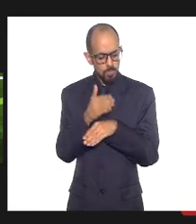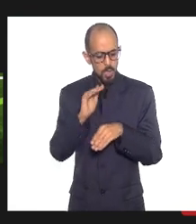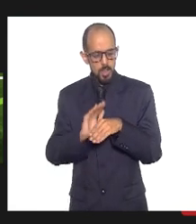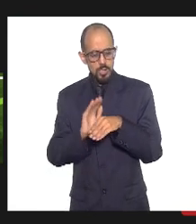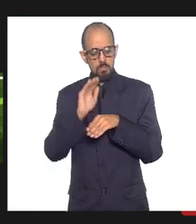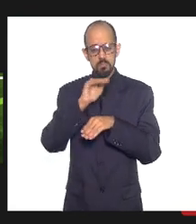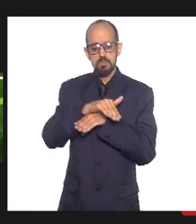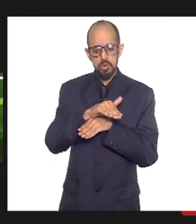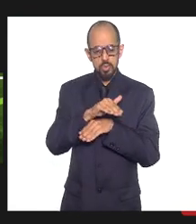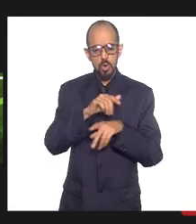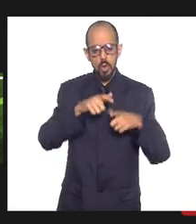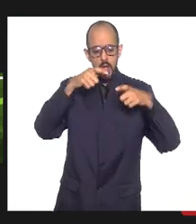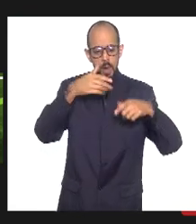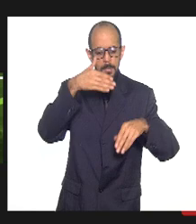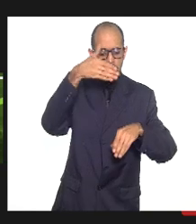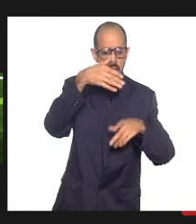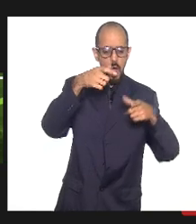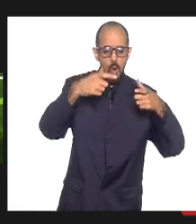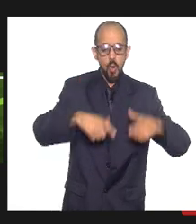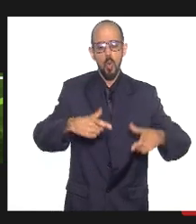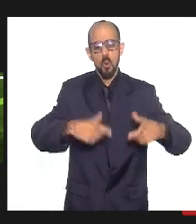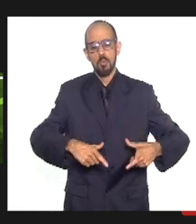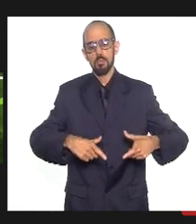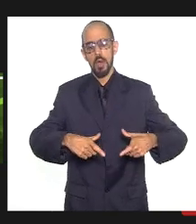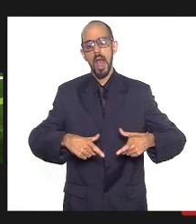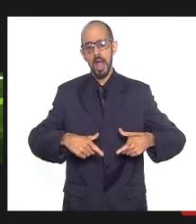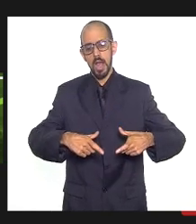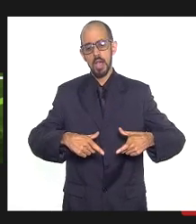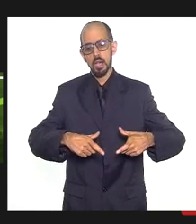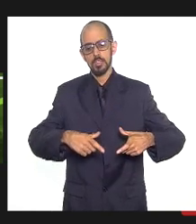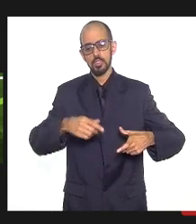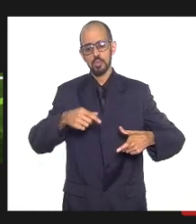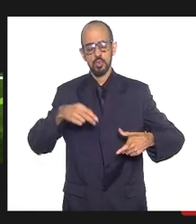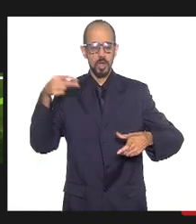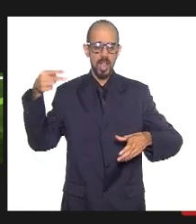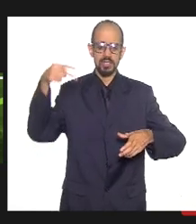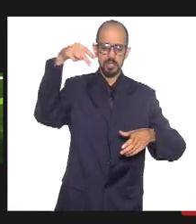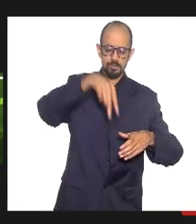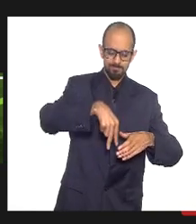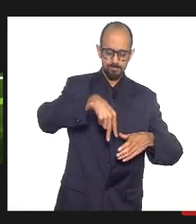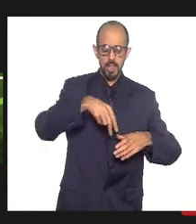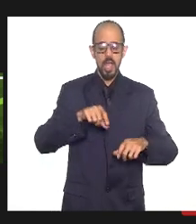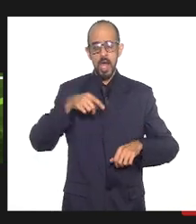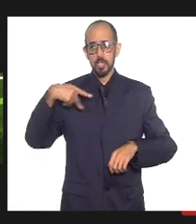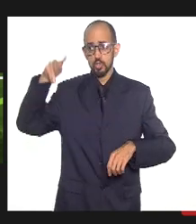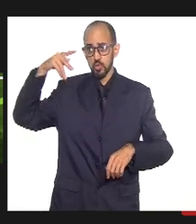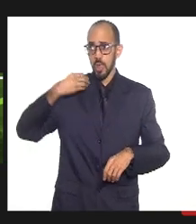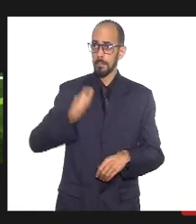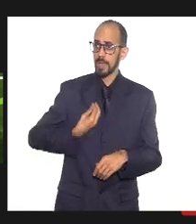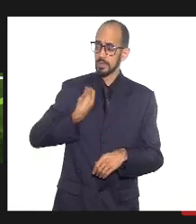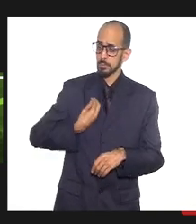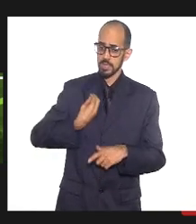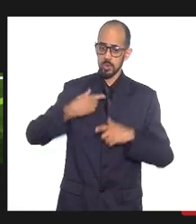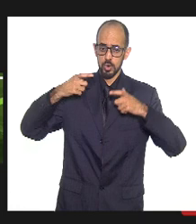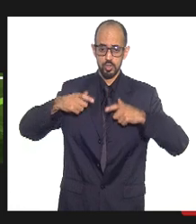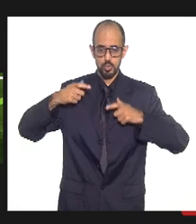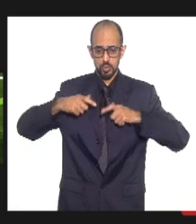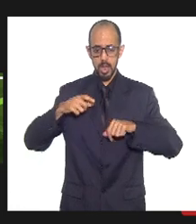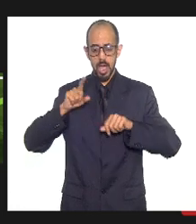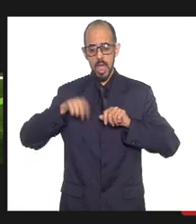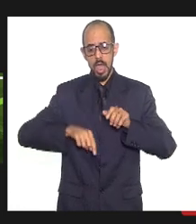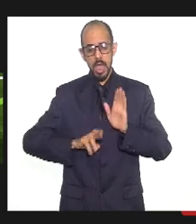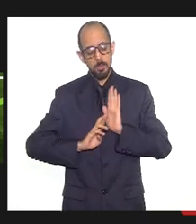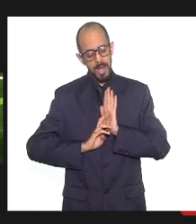espaços e essa nossa e essa sua participação, né, nesse lugar, para nós, ela